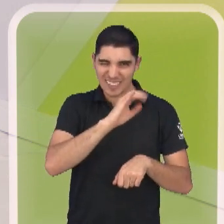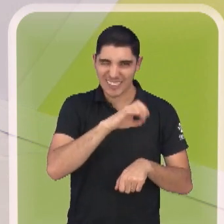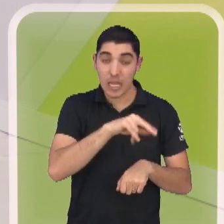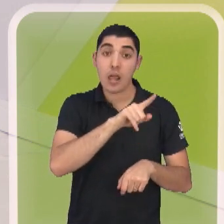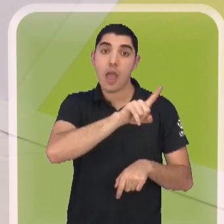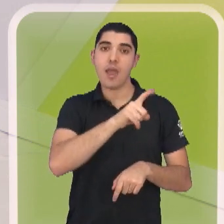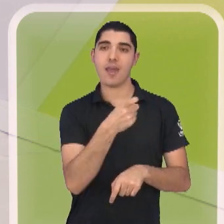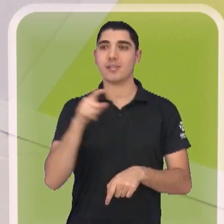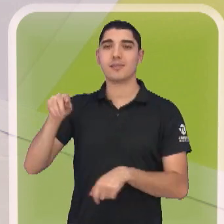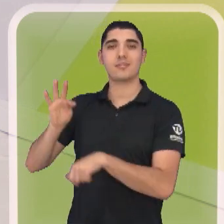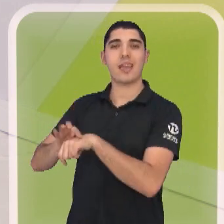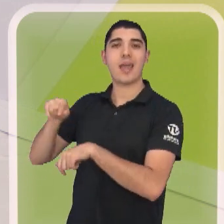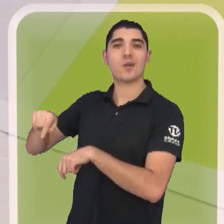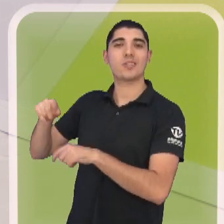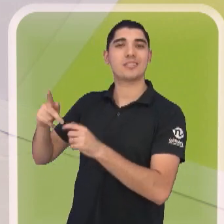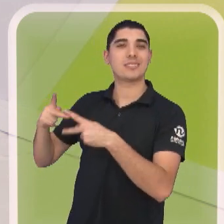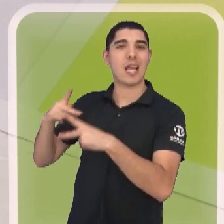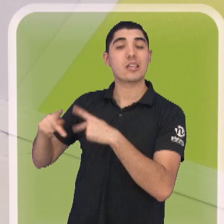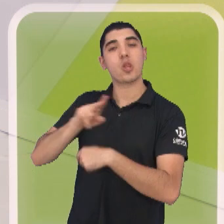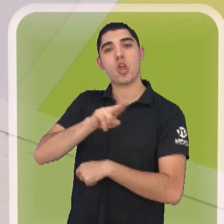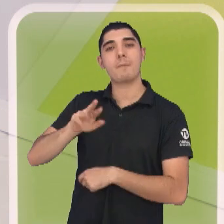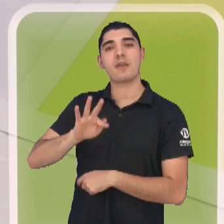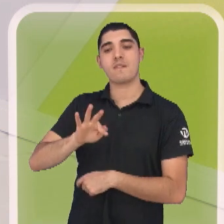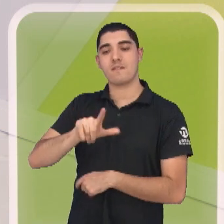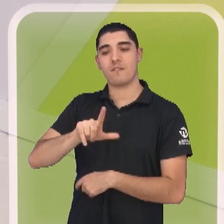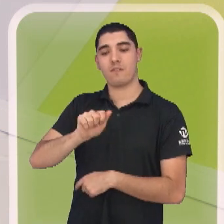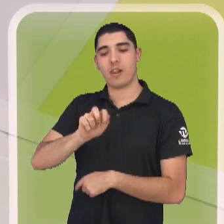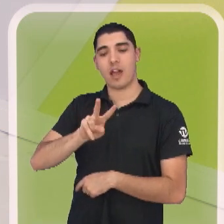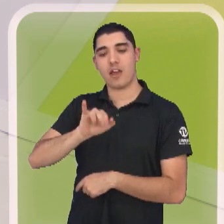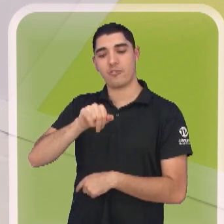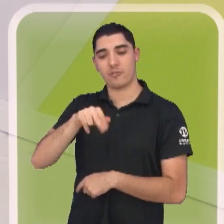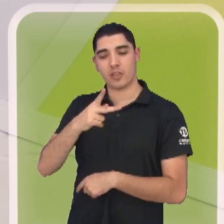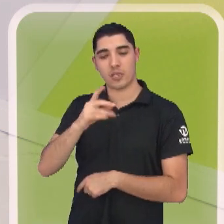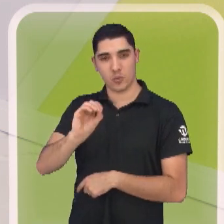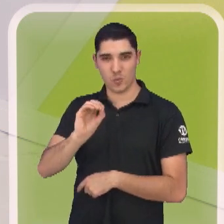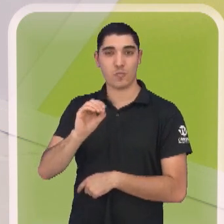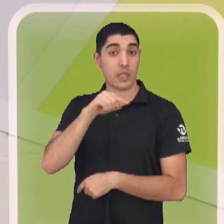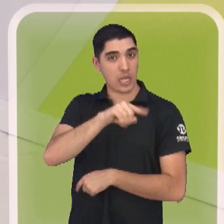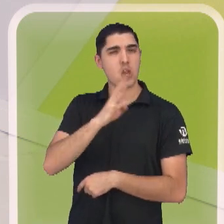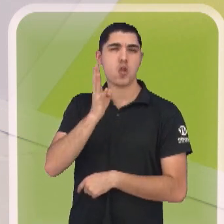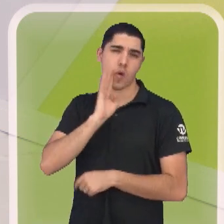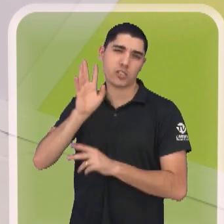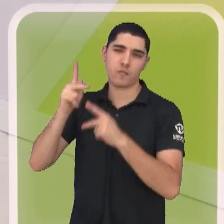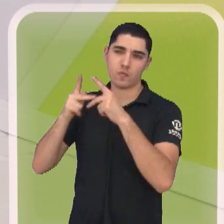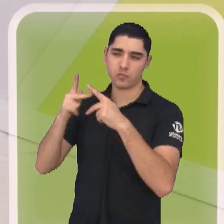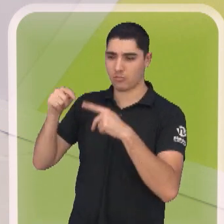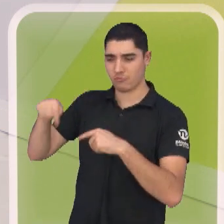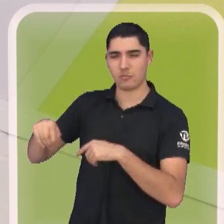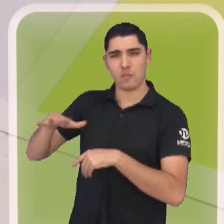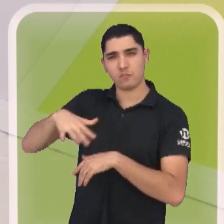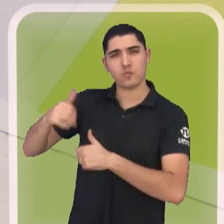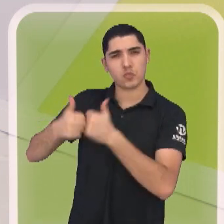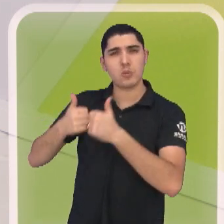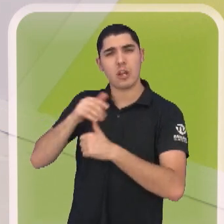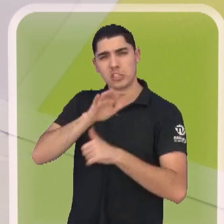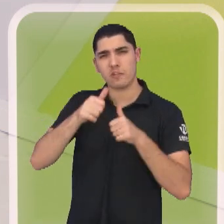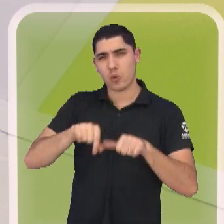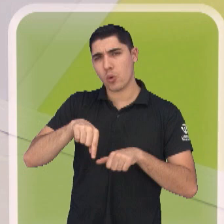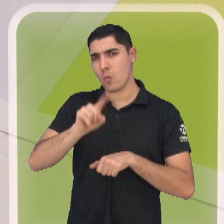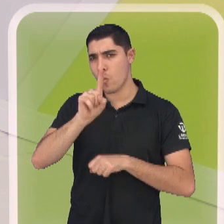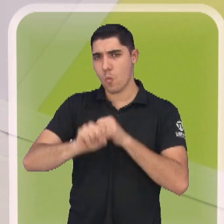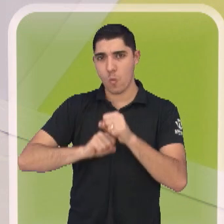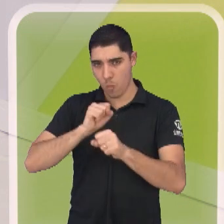então é um conhecedor daqui do do futsal de São José recentemente um ou dois anos ele esteve por aqui passou uma temporada em ter um ano